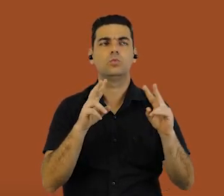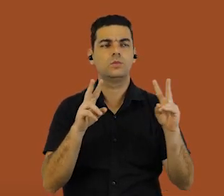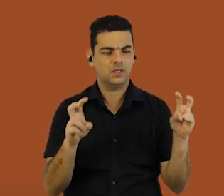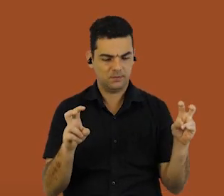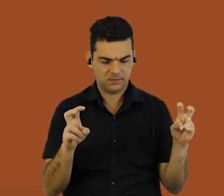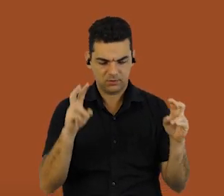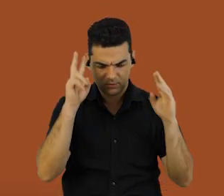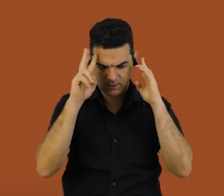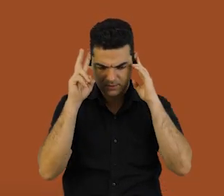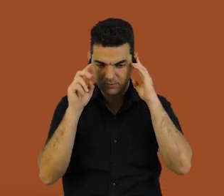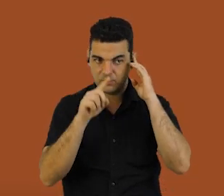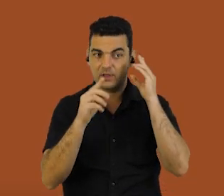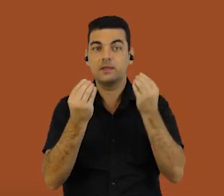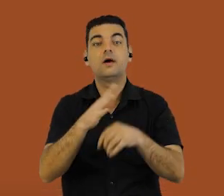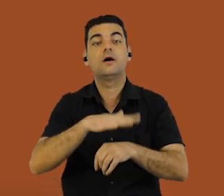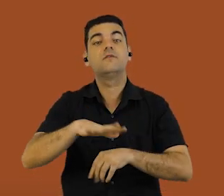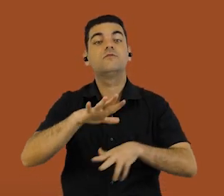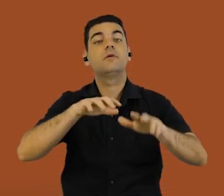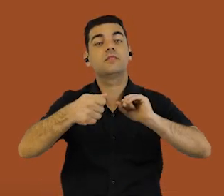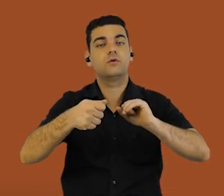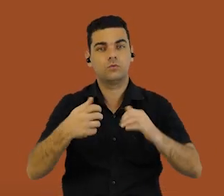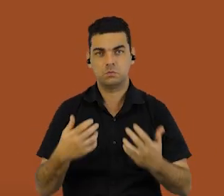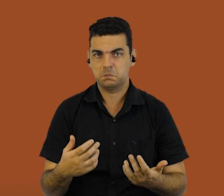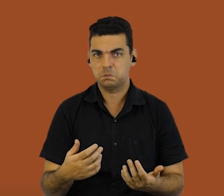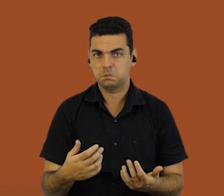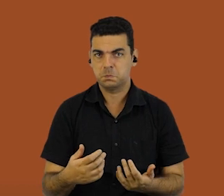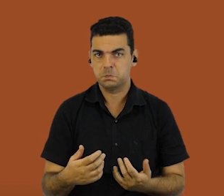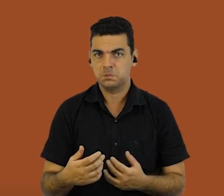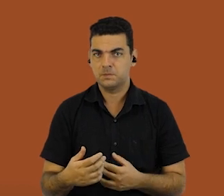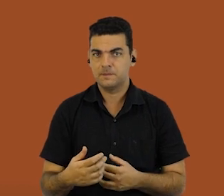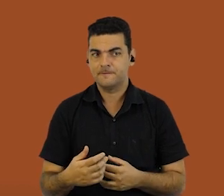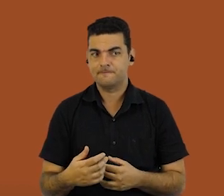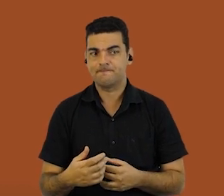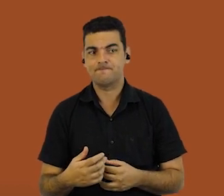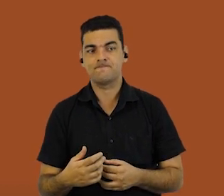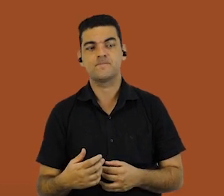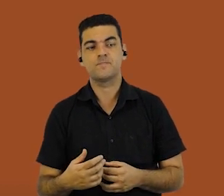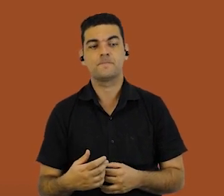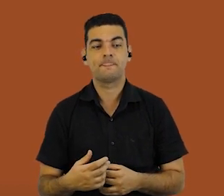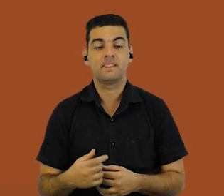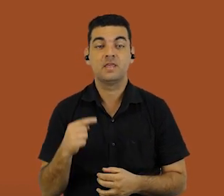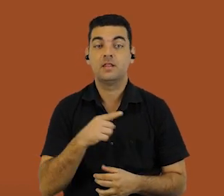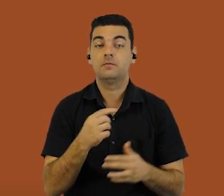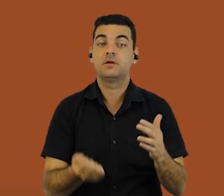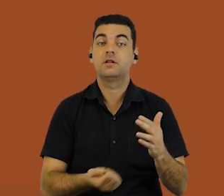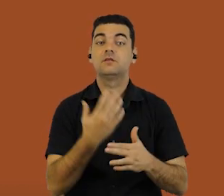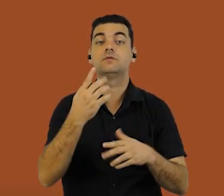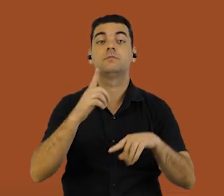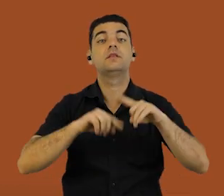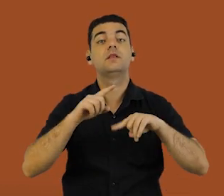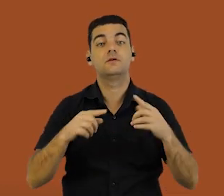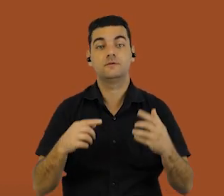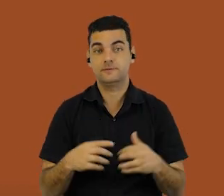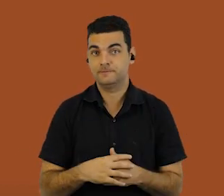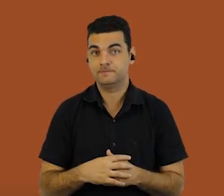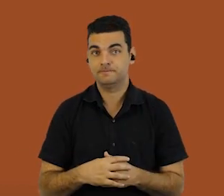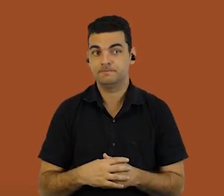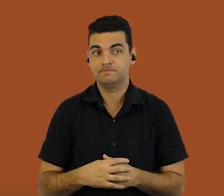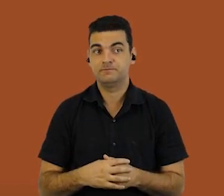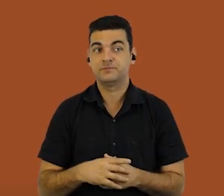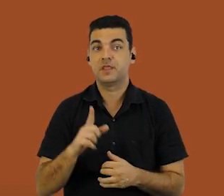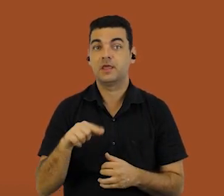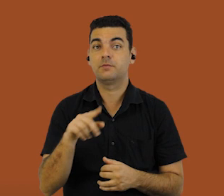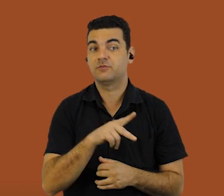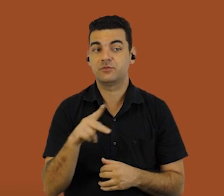era a formação. A formação e a produção de materiais, tá?